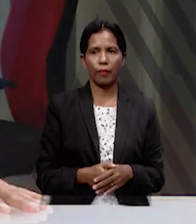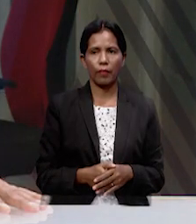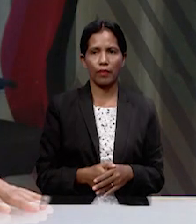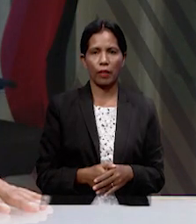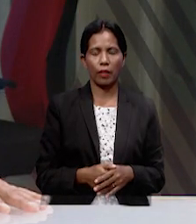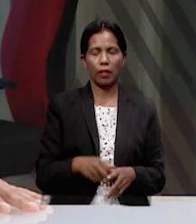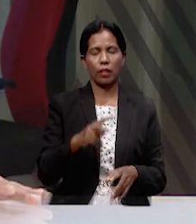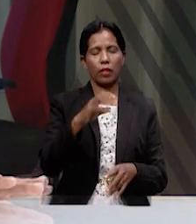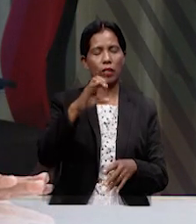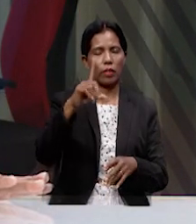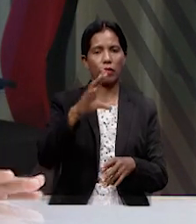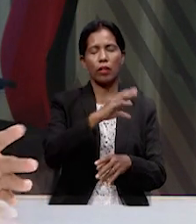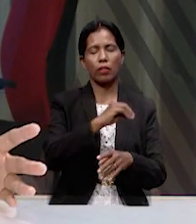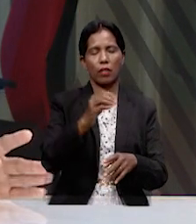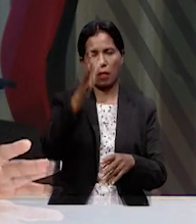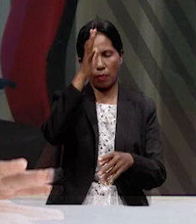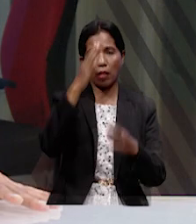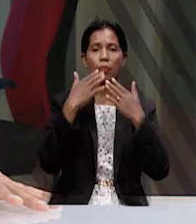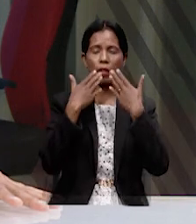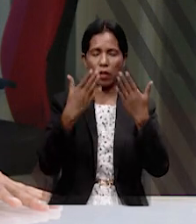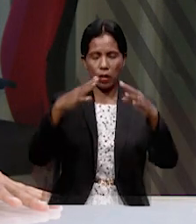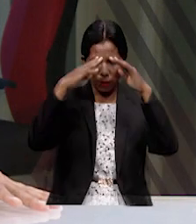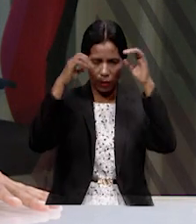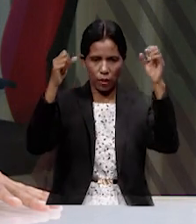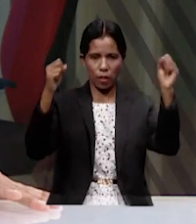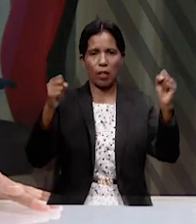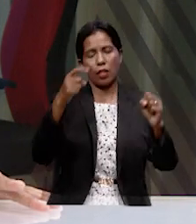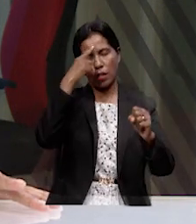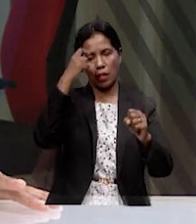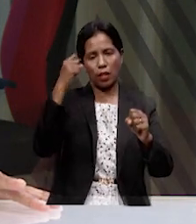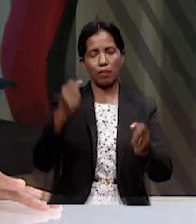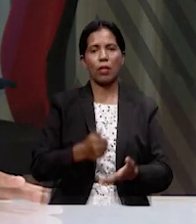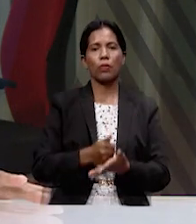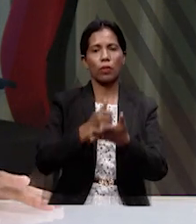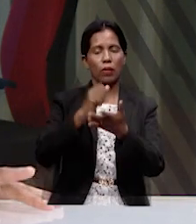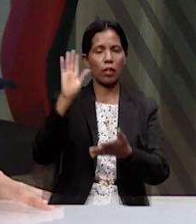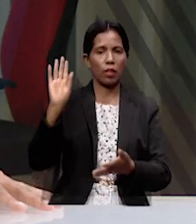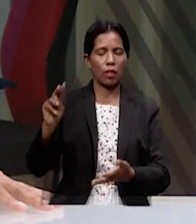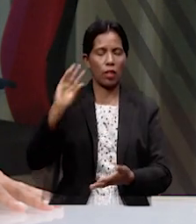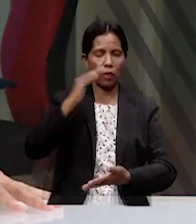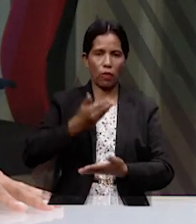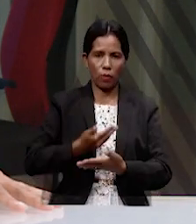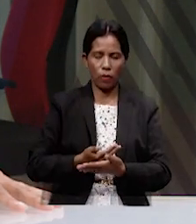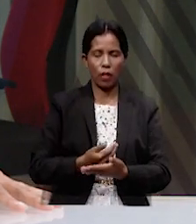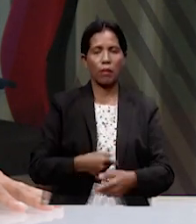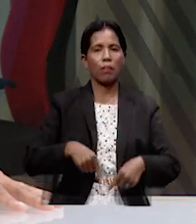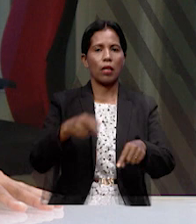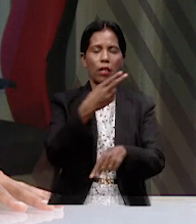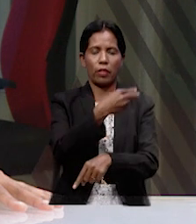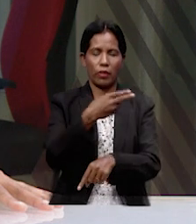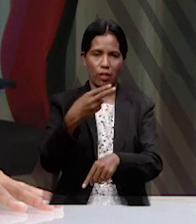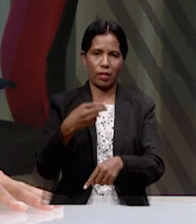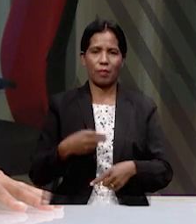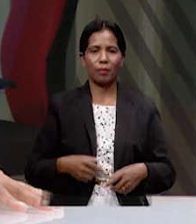Livre dos Santos Nyamang, Julian dos Santos agradece ao Presidente da República, Tamba Tulungonaniuan, balo tratamento de saúde intensivo e a Indonésia.